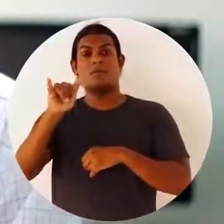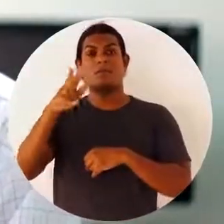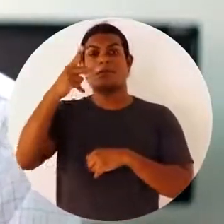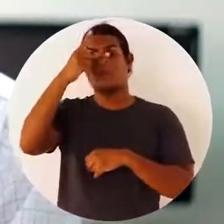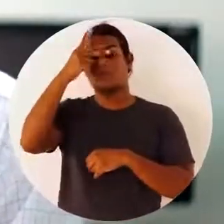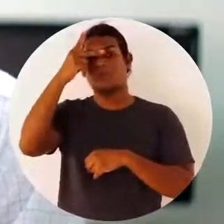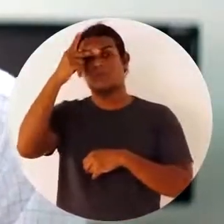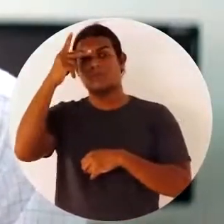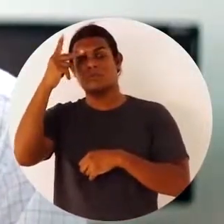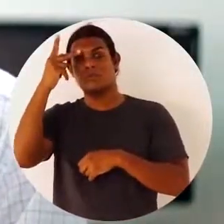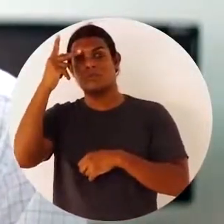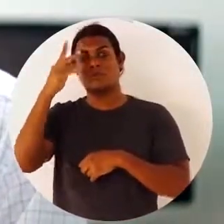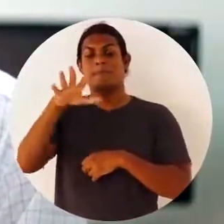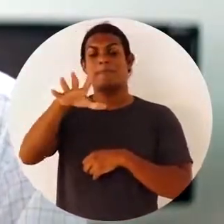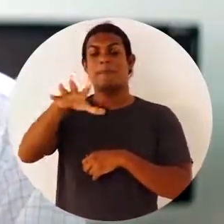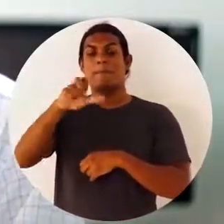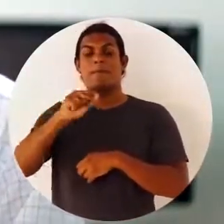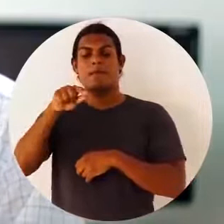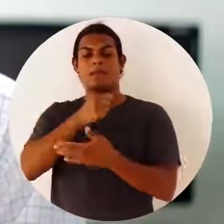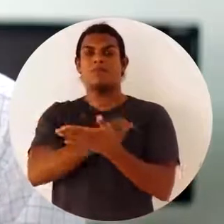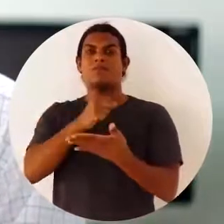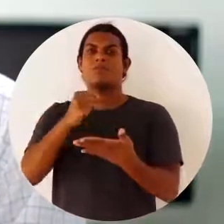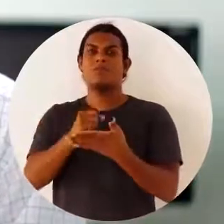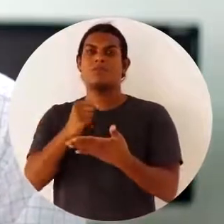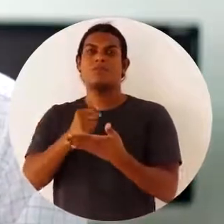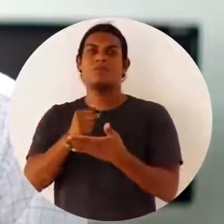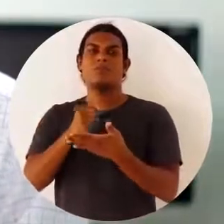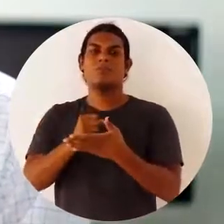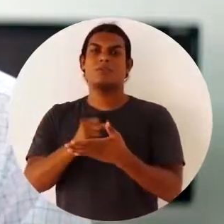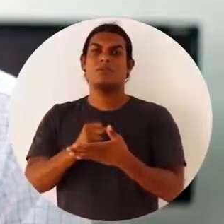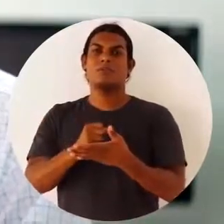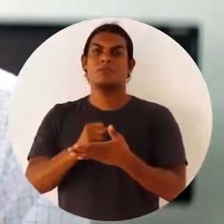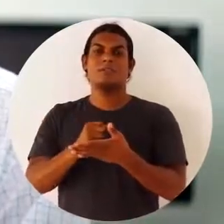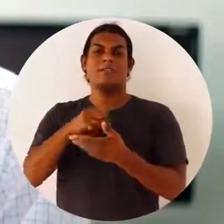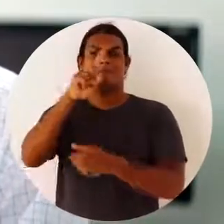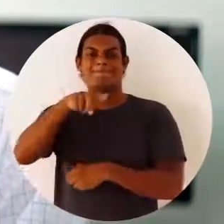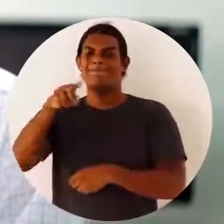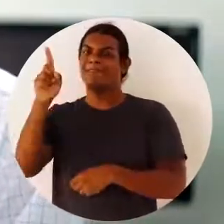raras e de repente danifiquem essas obras, e a partir disso eu poder